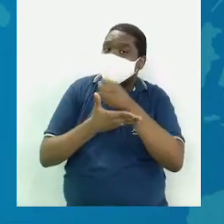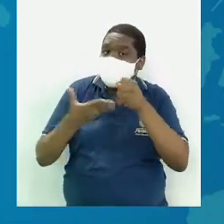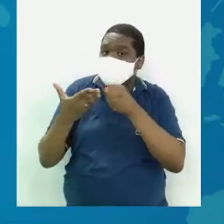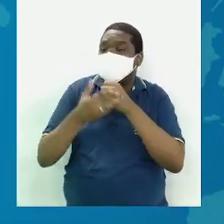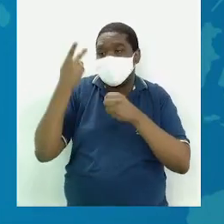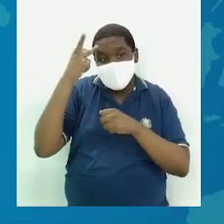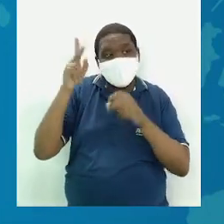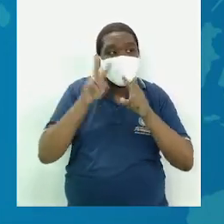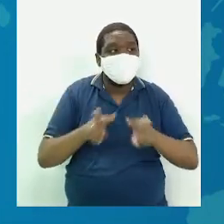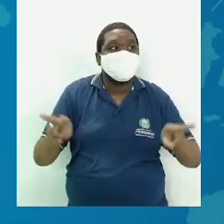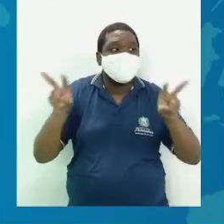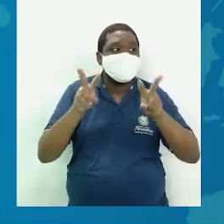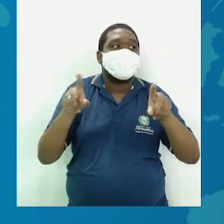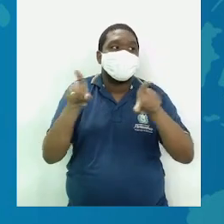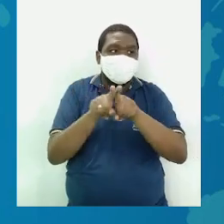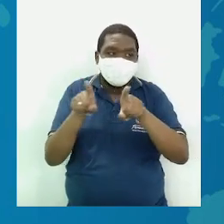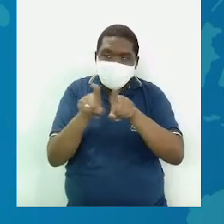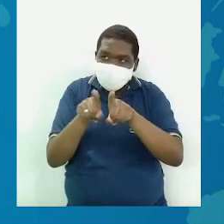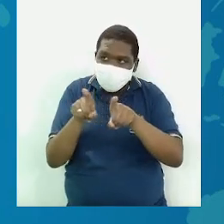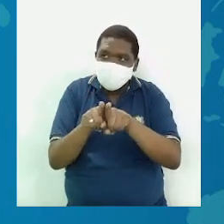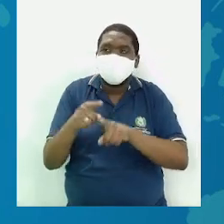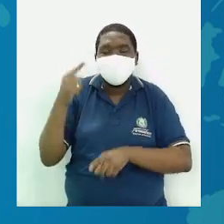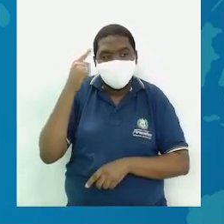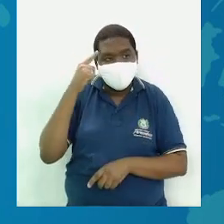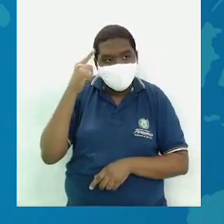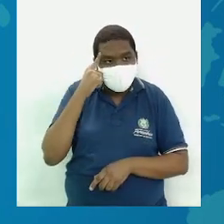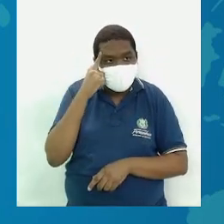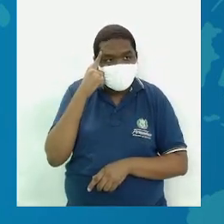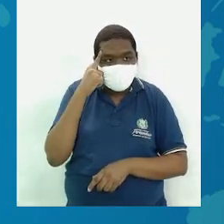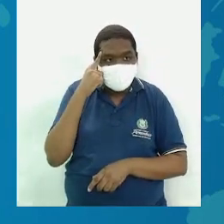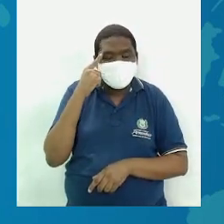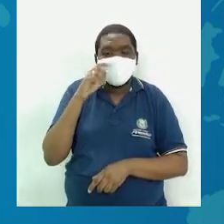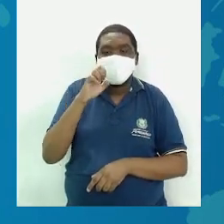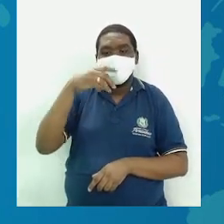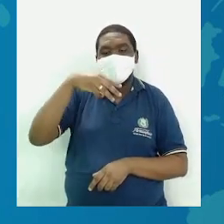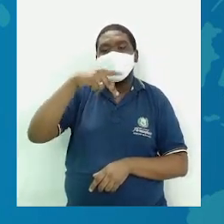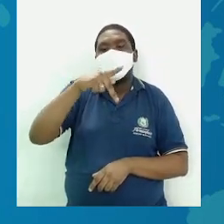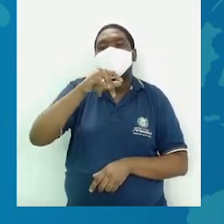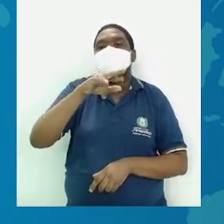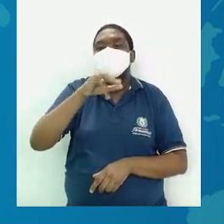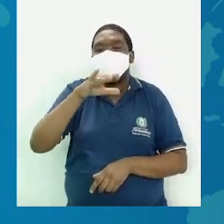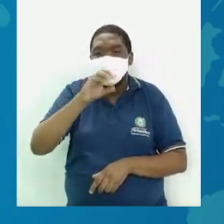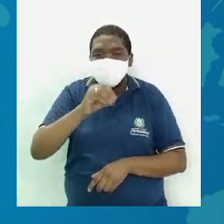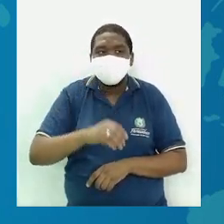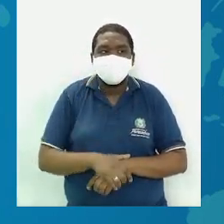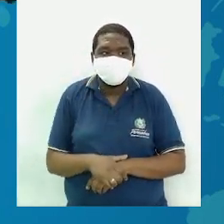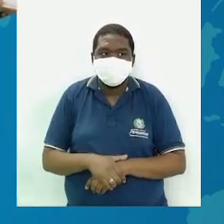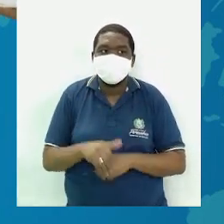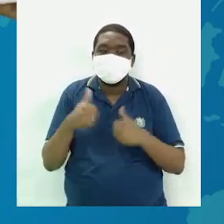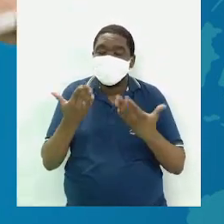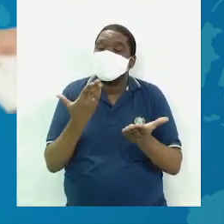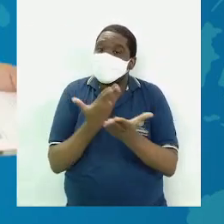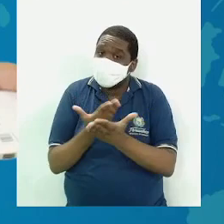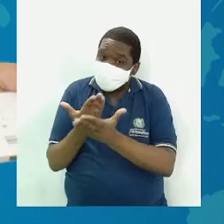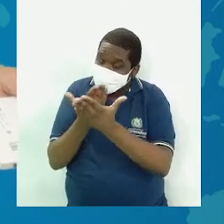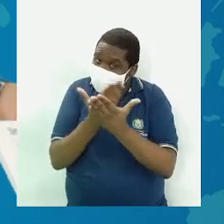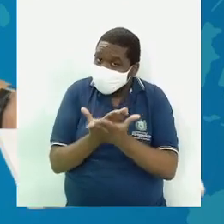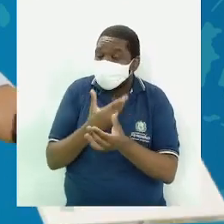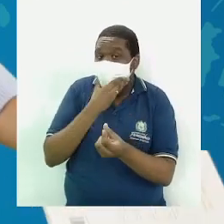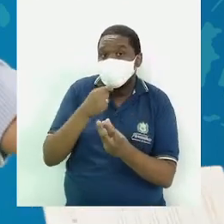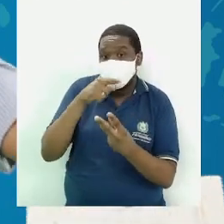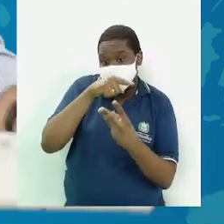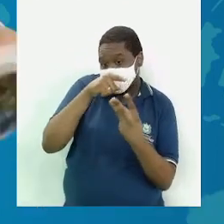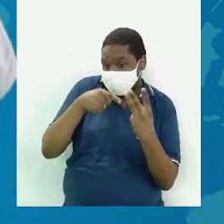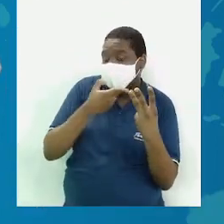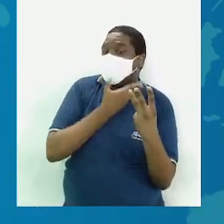de vista também do chamado pensamento empírico. Ok? Muito bem. Estudamos aí sobre os nossos